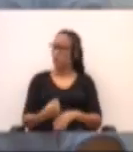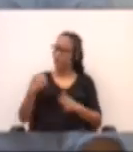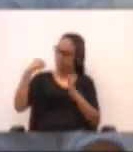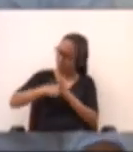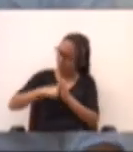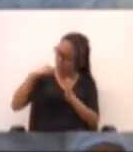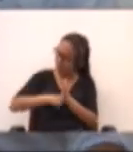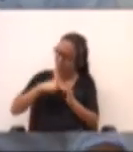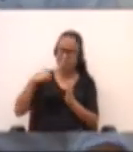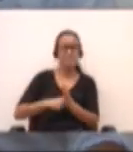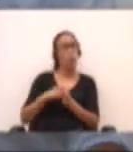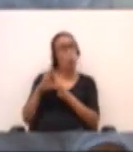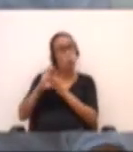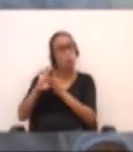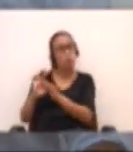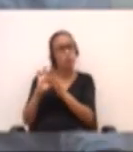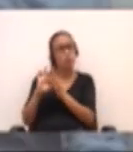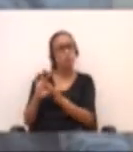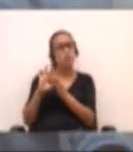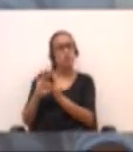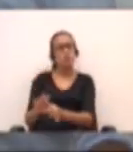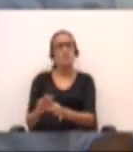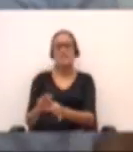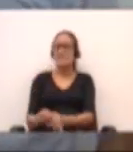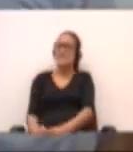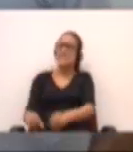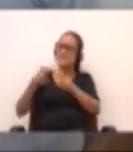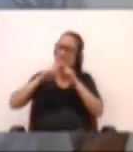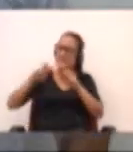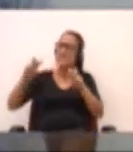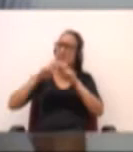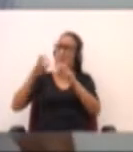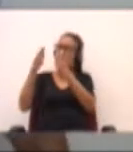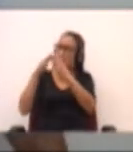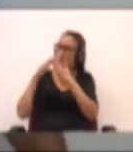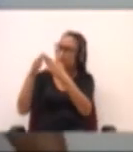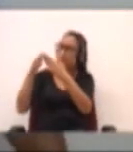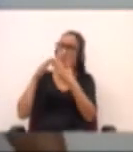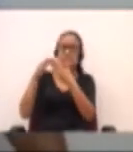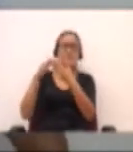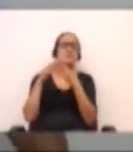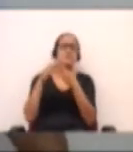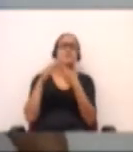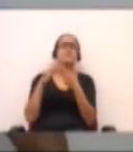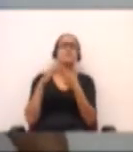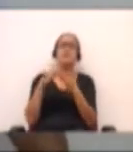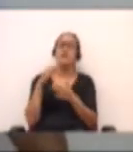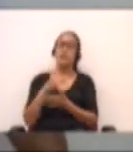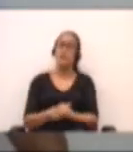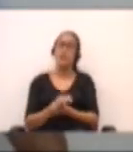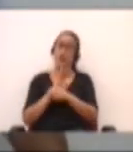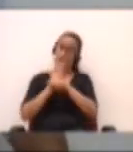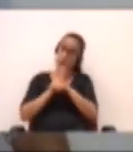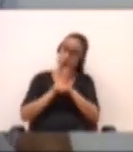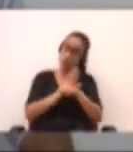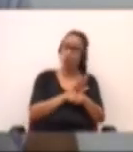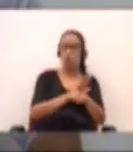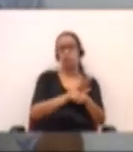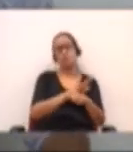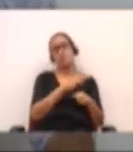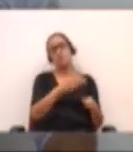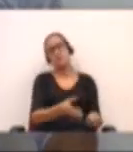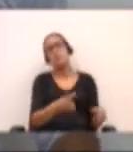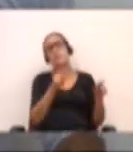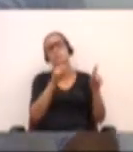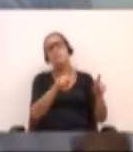for e possamos gritar e chutar a canela de quem for para que nós possamos garantir um pouquinho de dignidade para